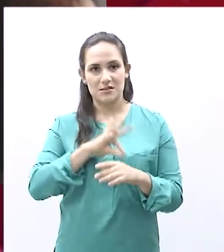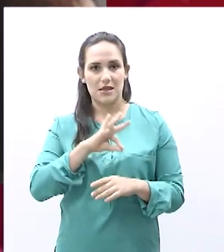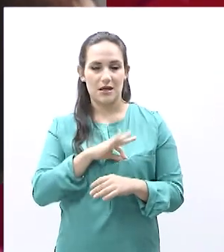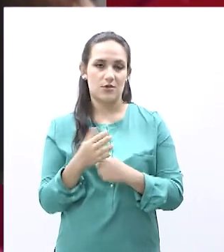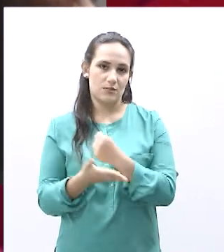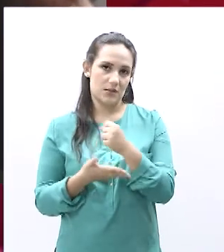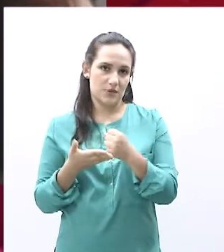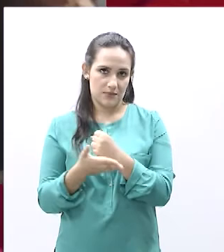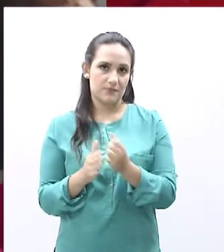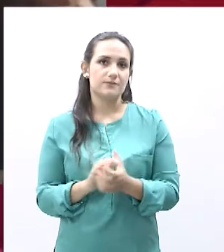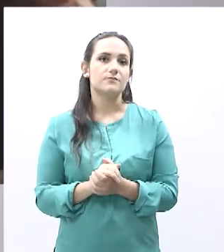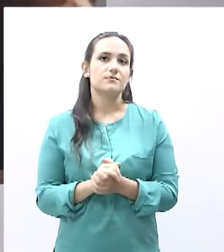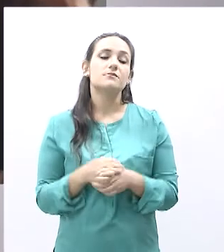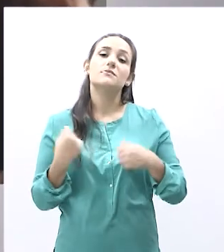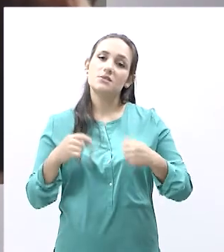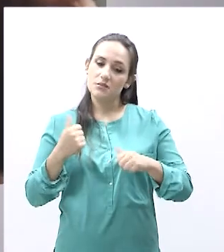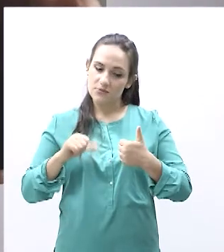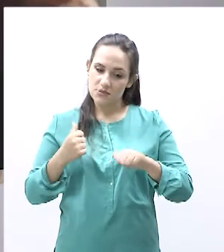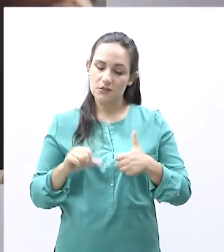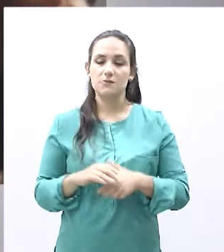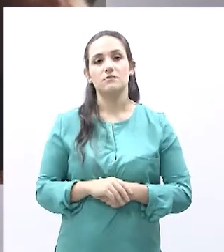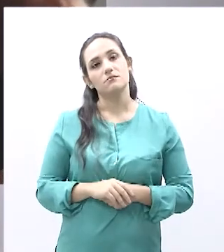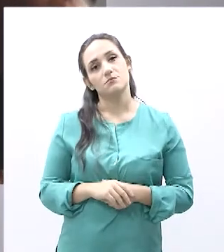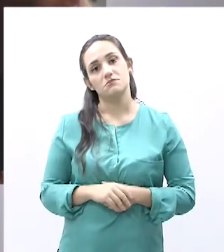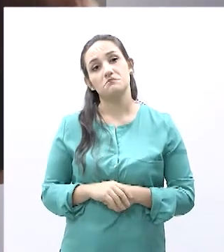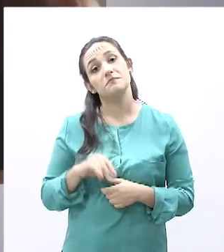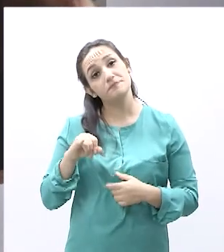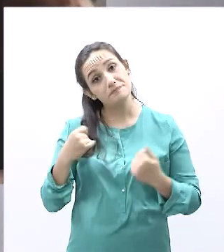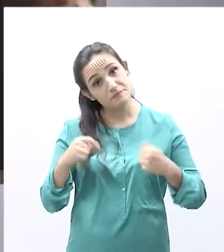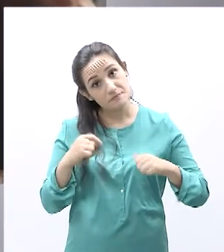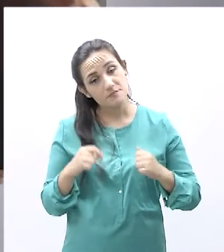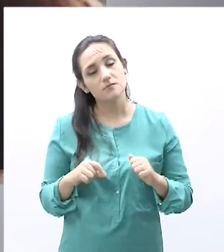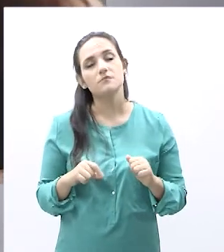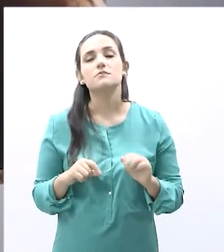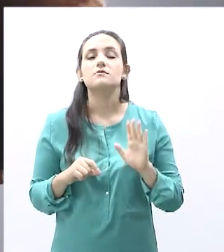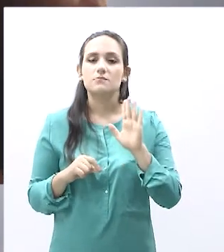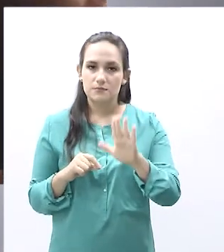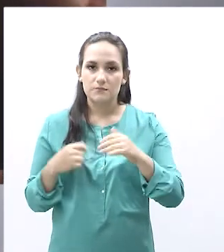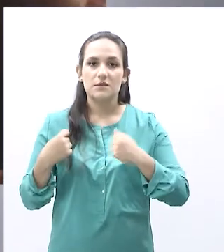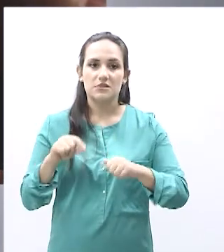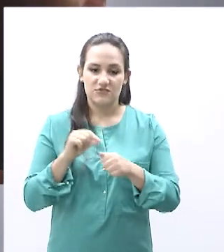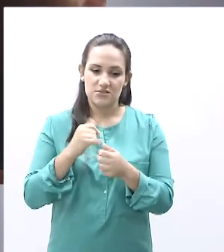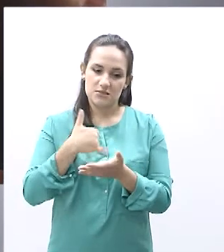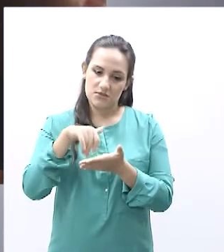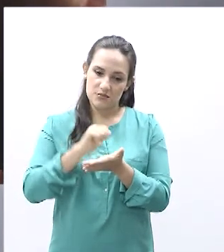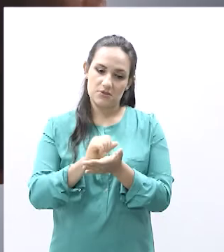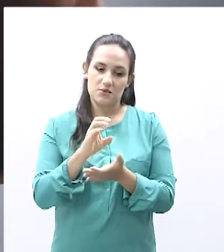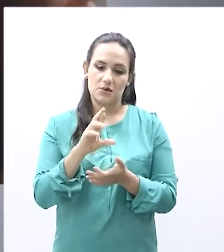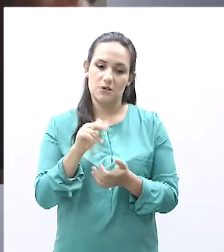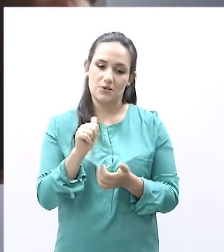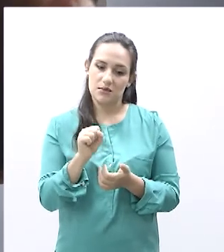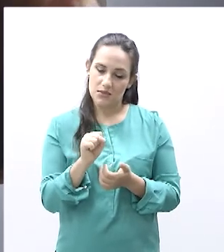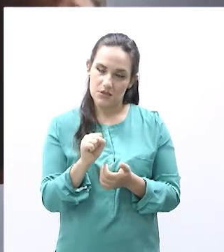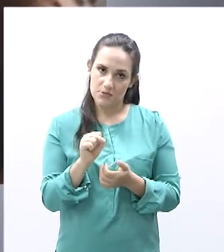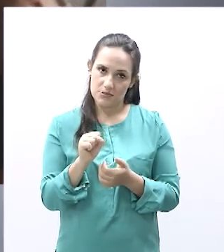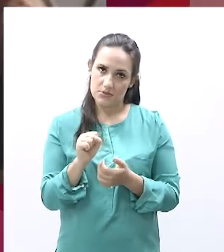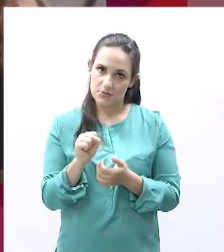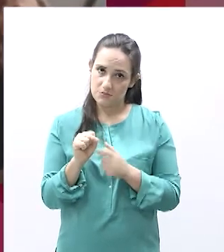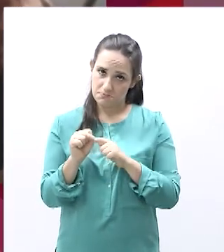recomendo que analise essa situação. Dependendo da situação da pessoa, se inscreva como MEI